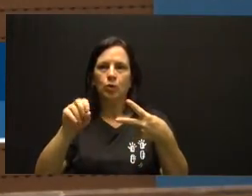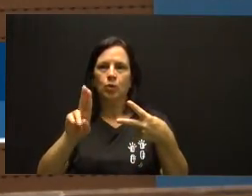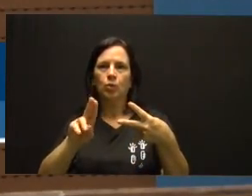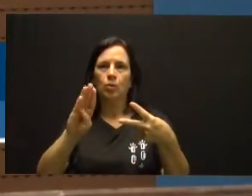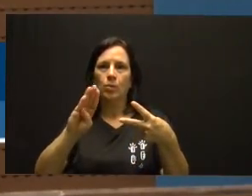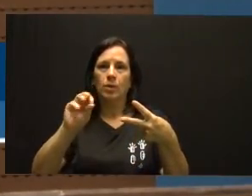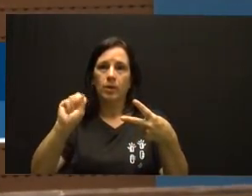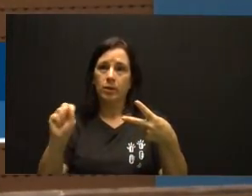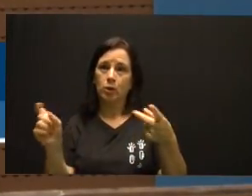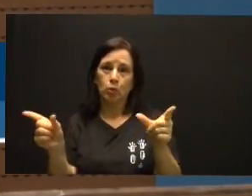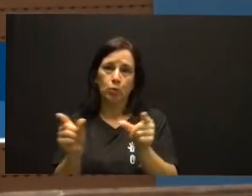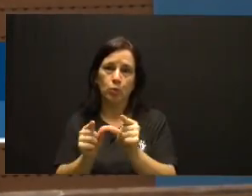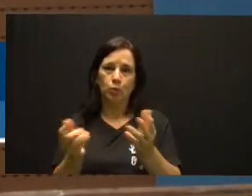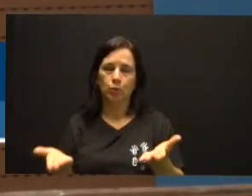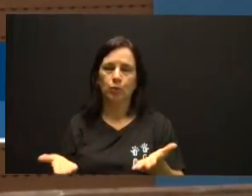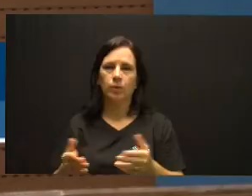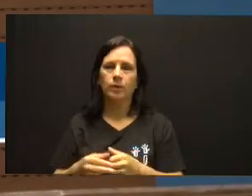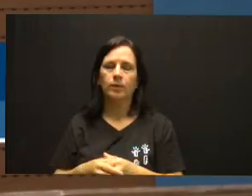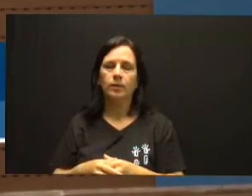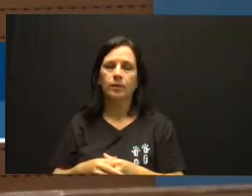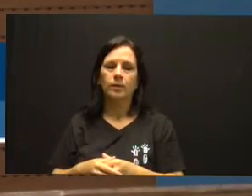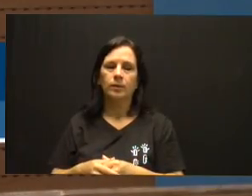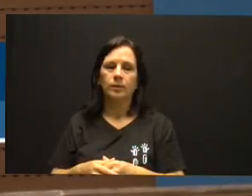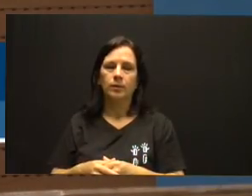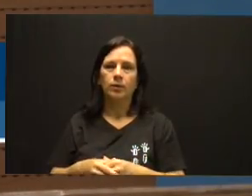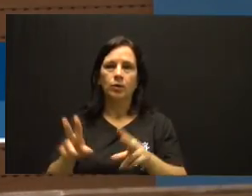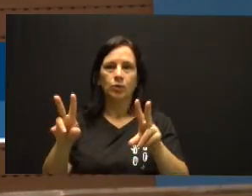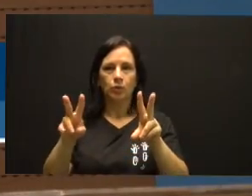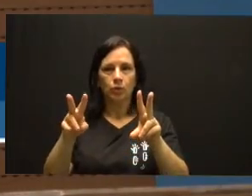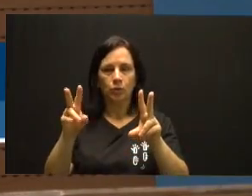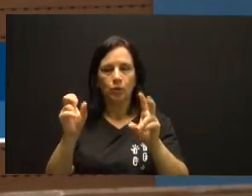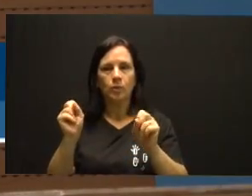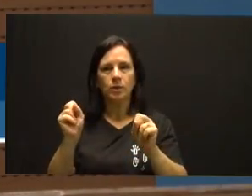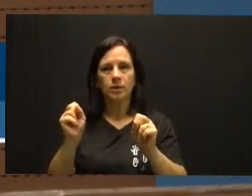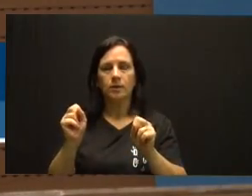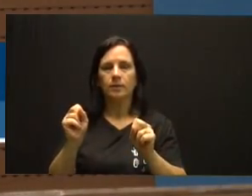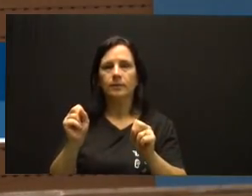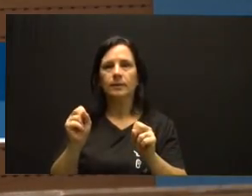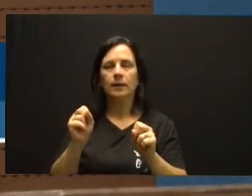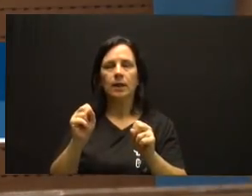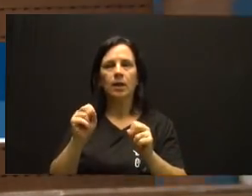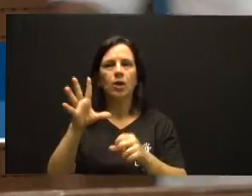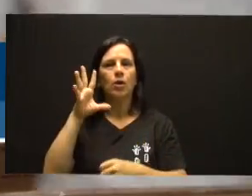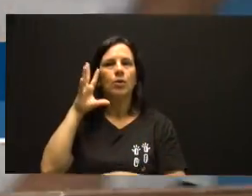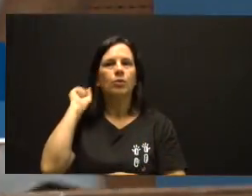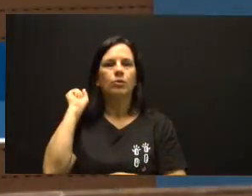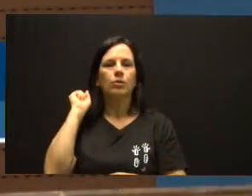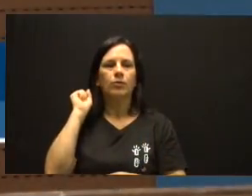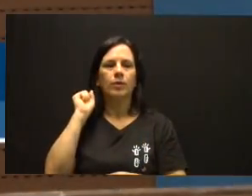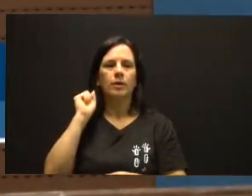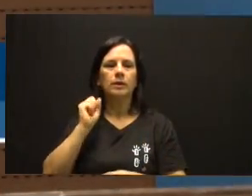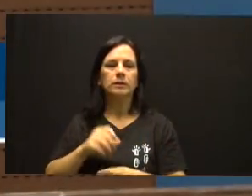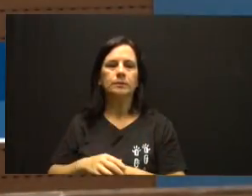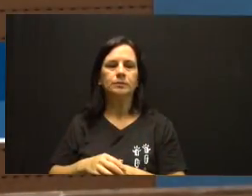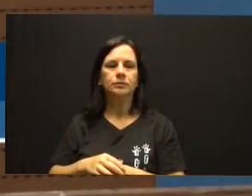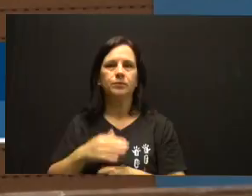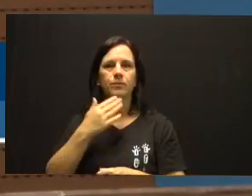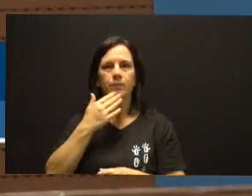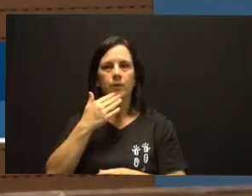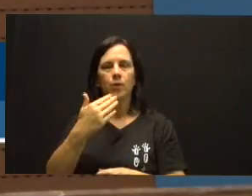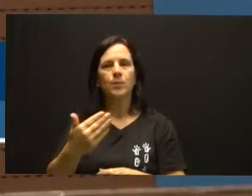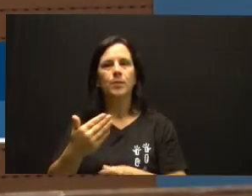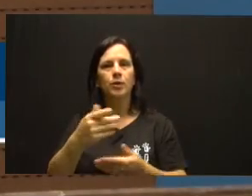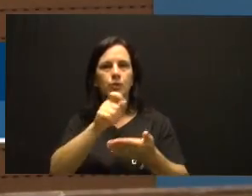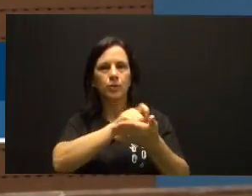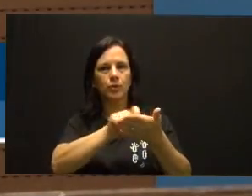unidades de saúde. Faça o exposto requeiro, observadas as formalidades regimentais, ao ouvir do doutor plenário, expedição do